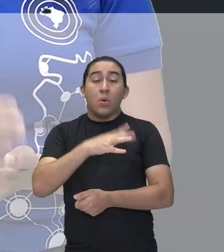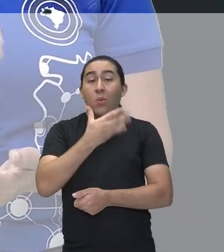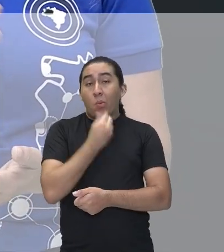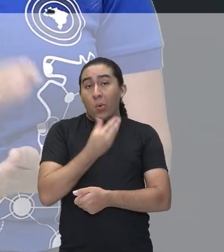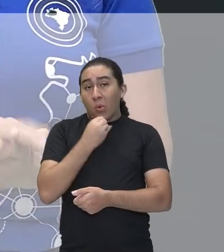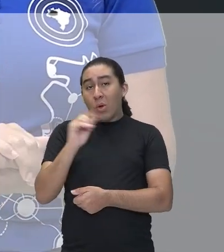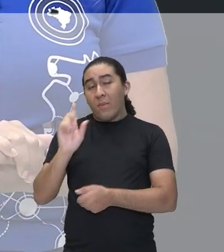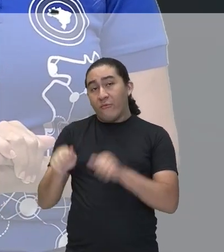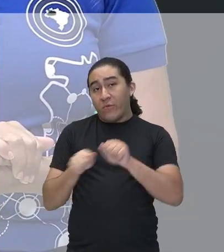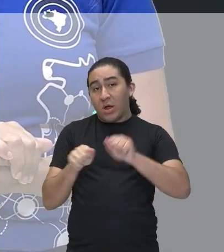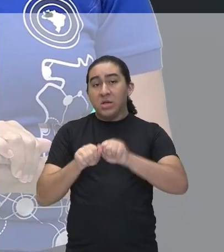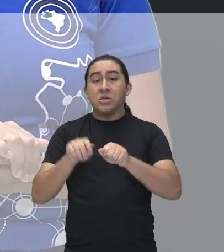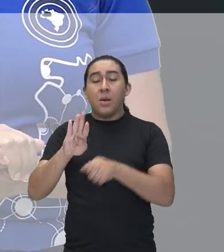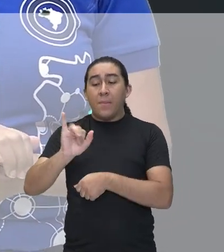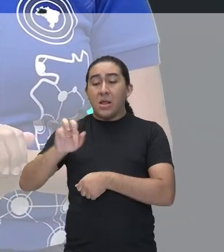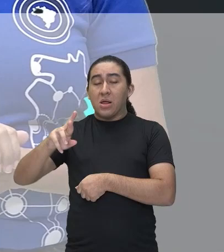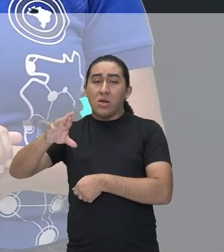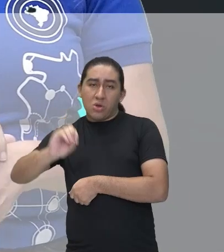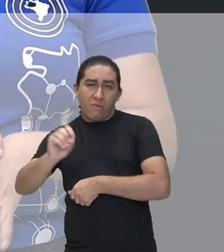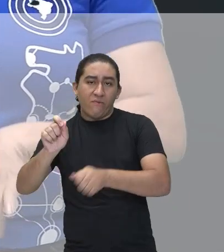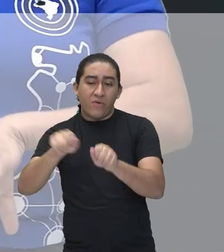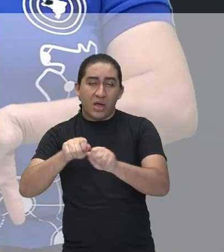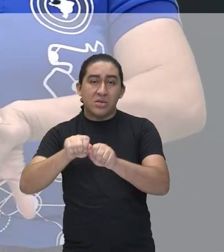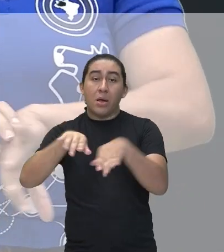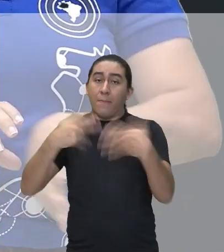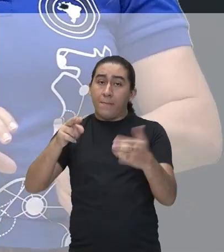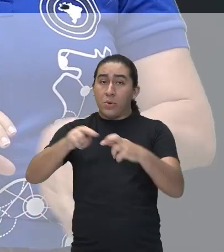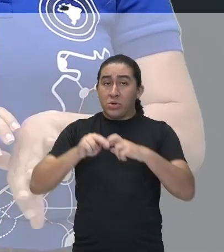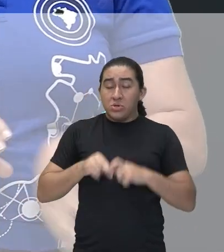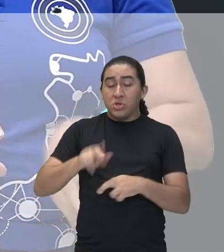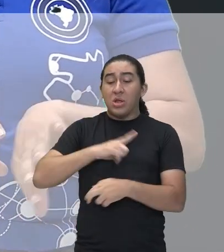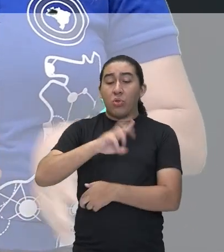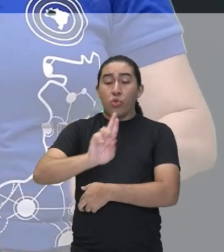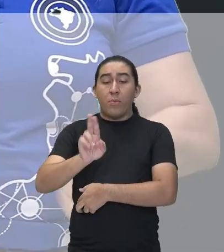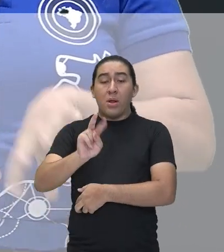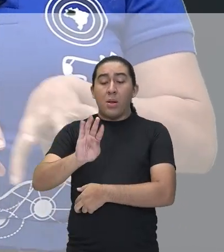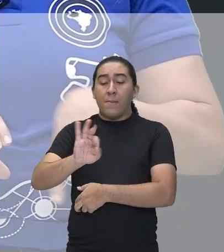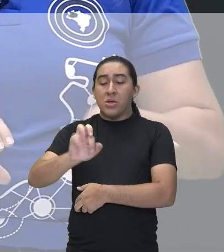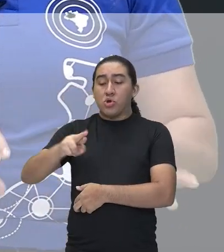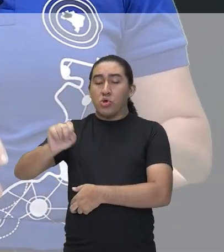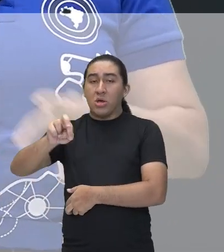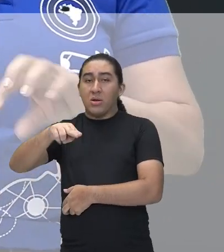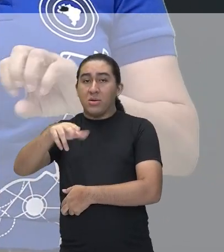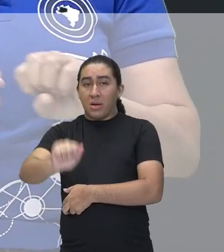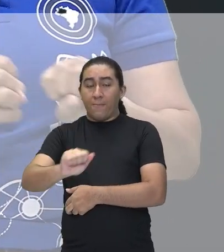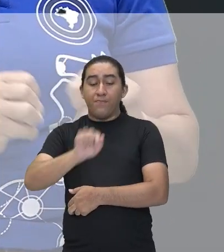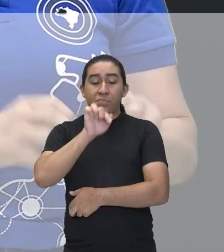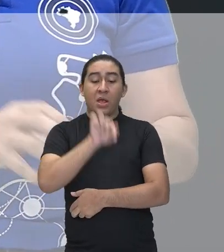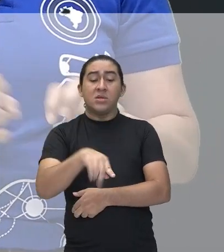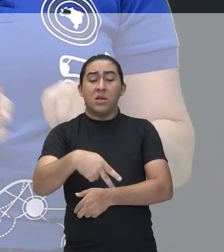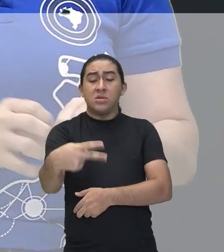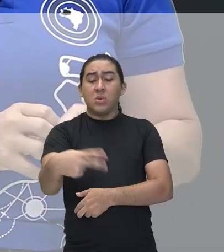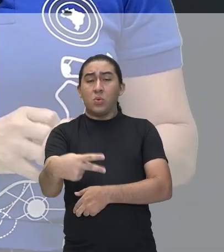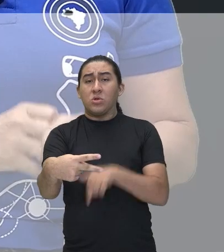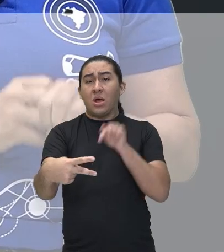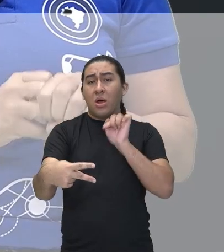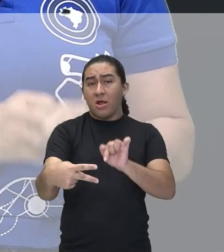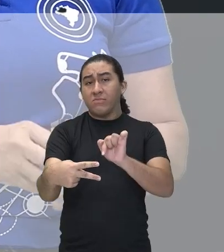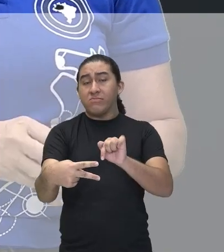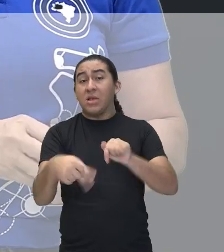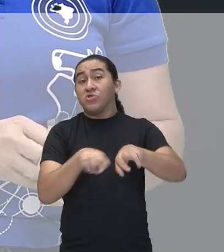byroniana. Então, esta segunda geração já não vai mais se preocupar com as temáticas que